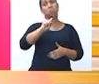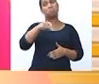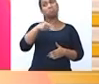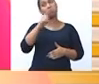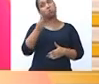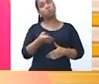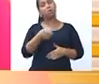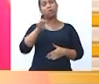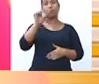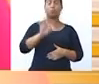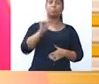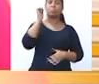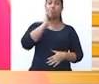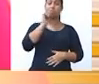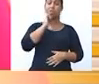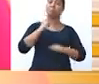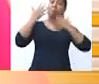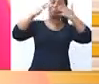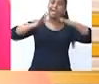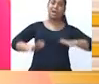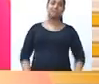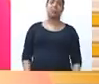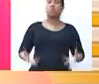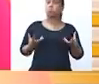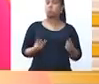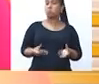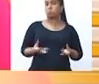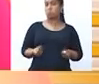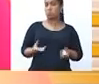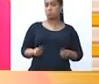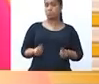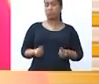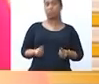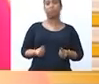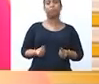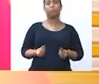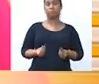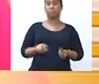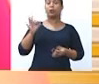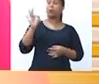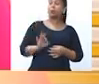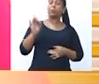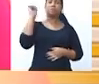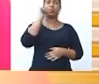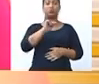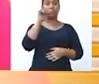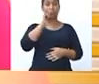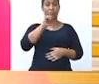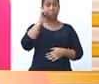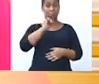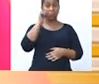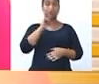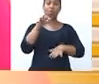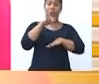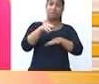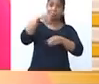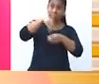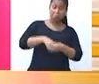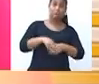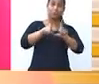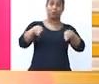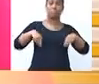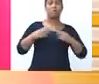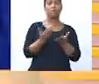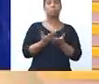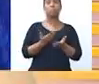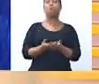8,5% de mulheres. Então, caiu drasticamente a porcentagem de mulher dentro da sala de aula. Tem